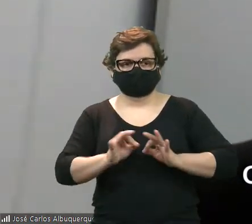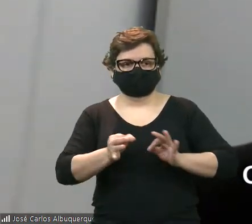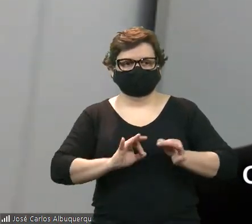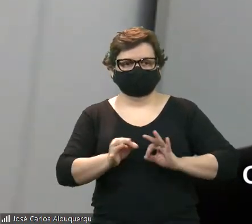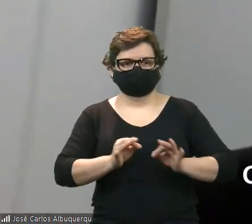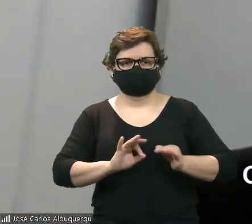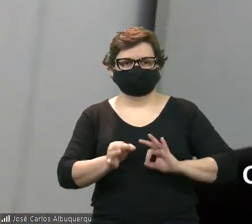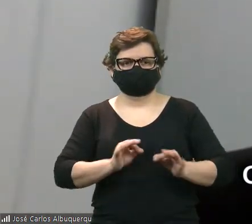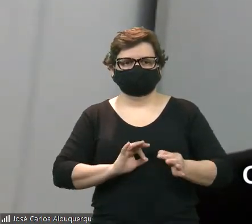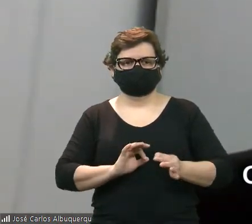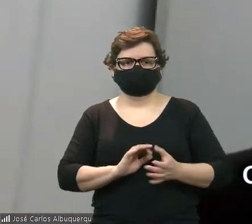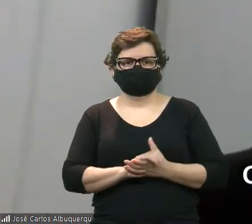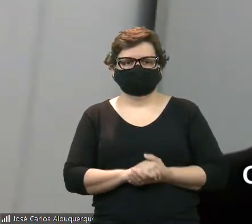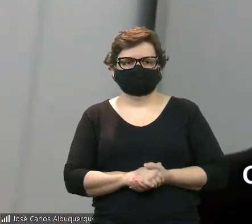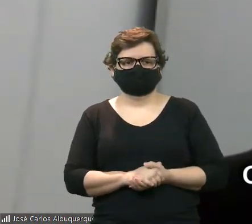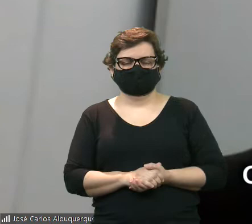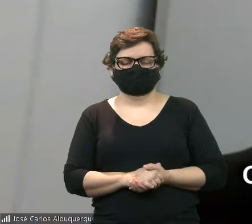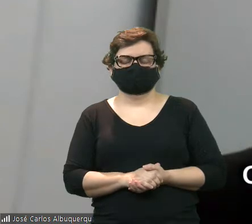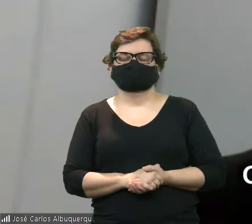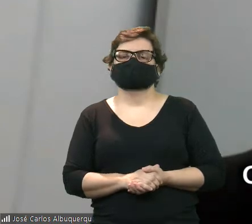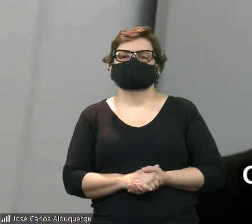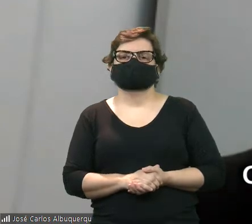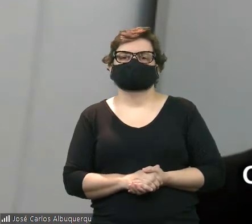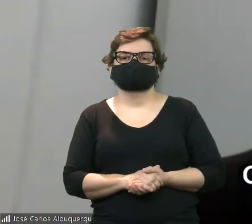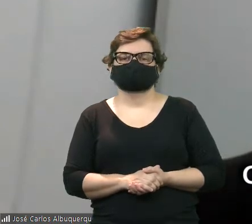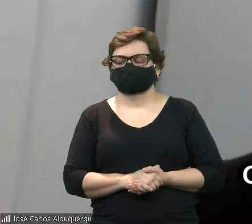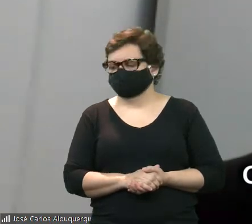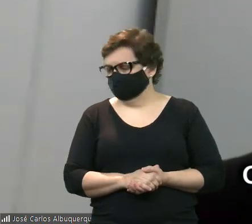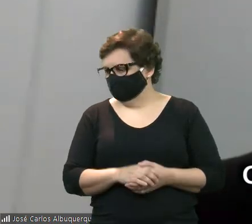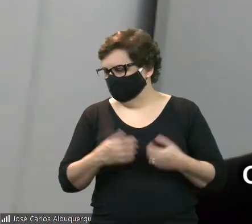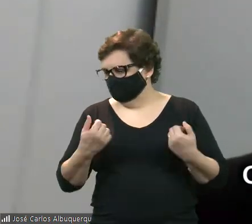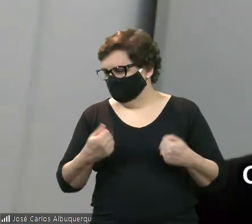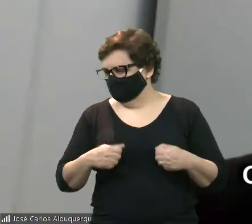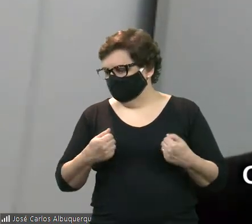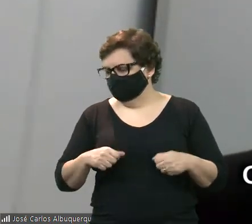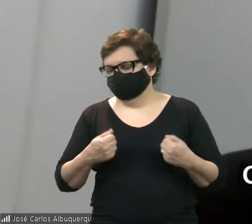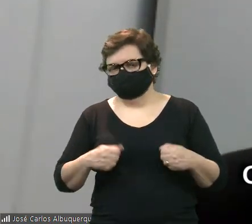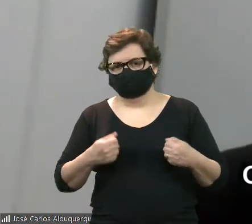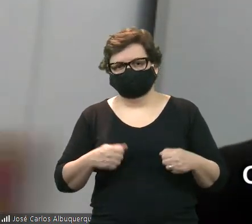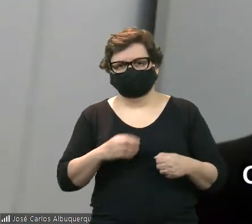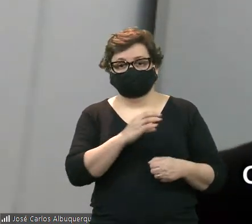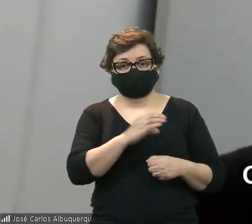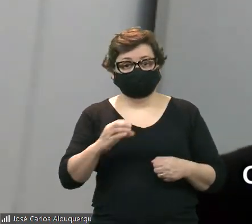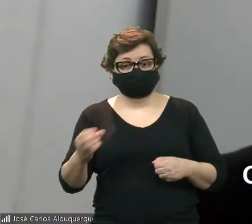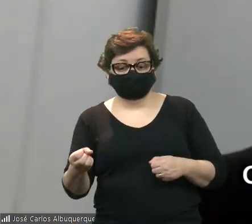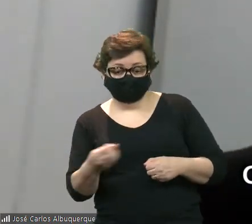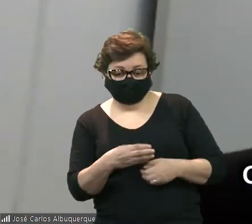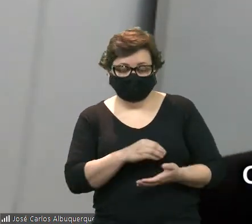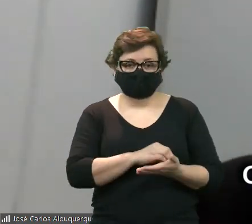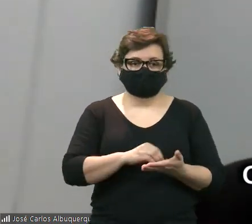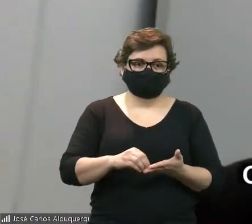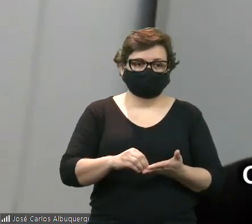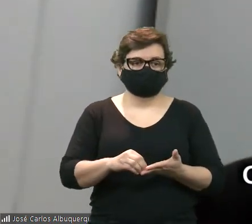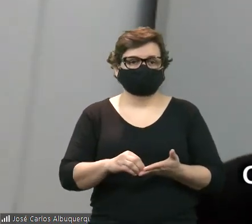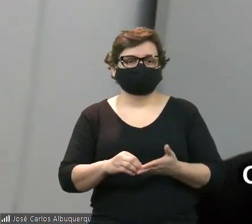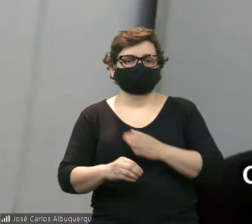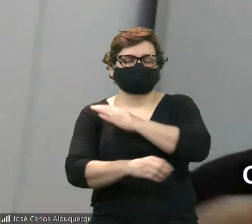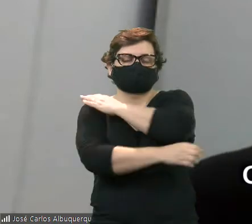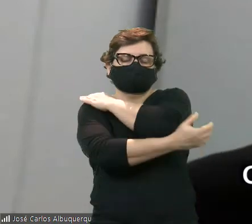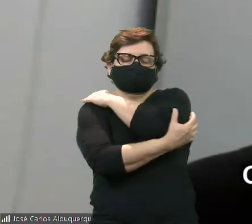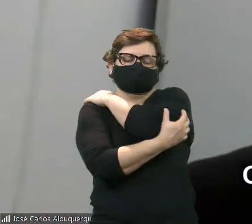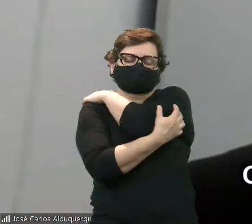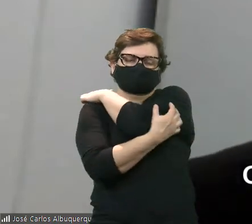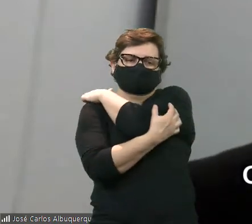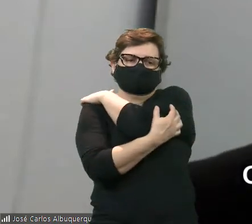que, logicamente, ter aí uma coordenação, ter aí um novo secretário, ter aí um